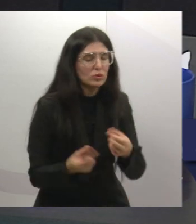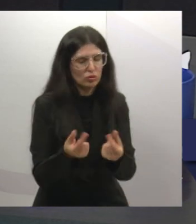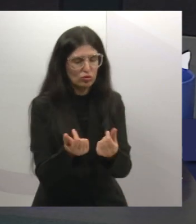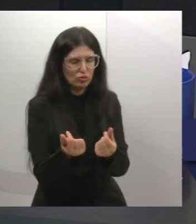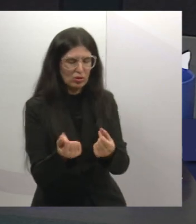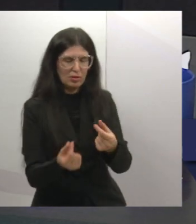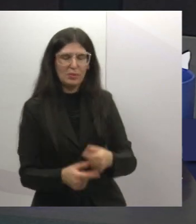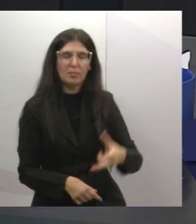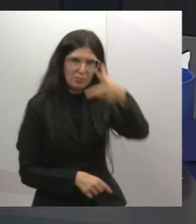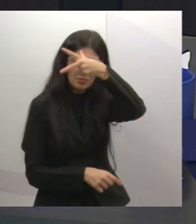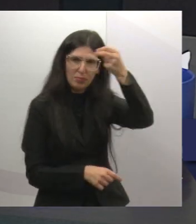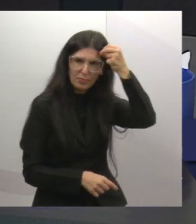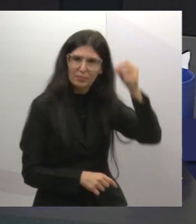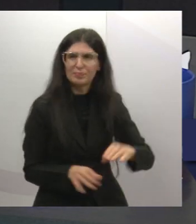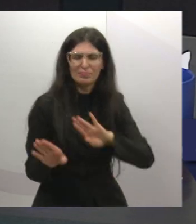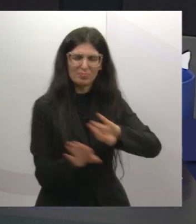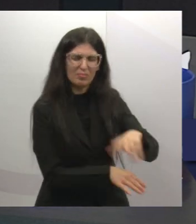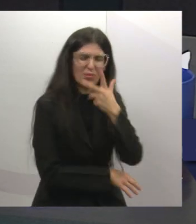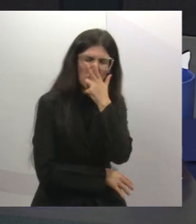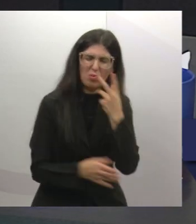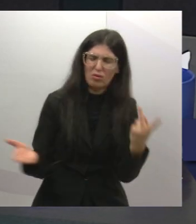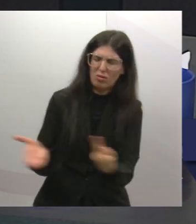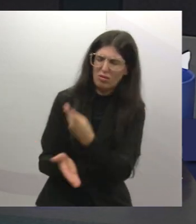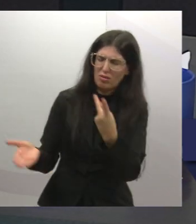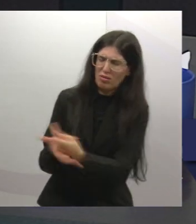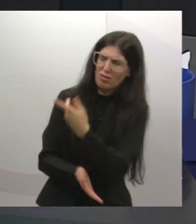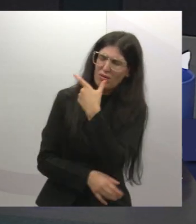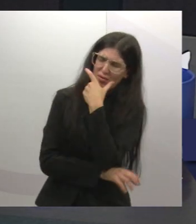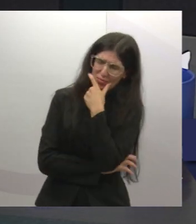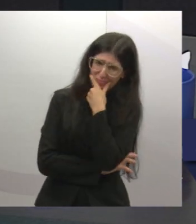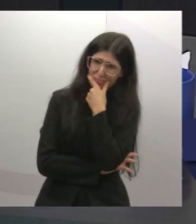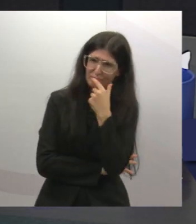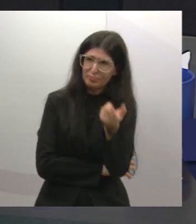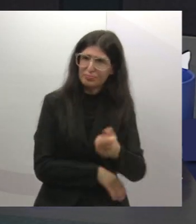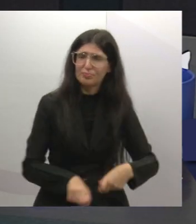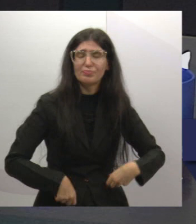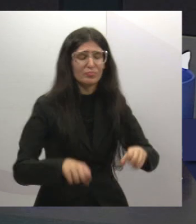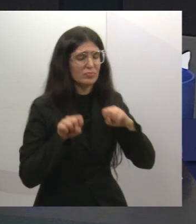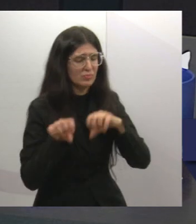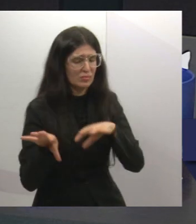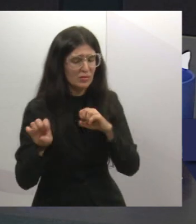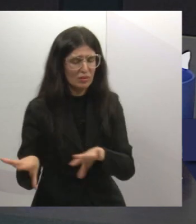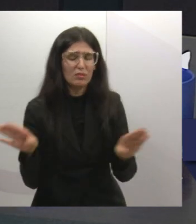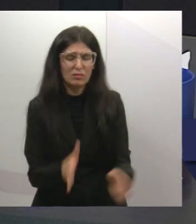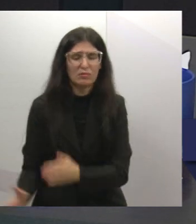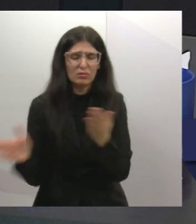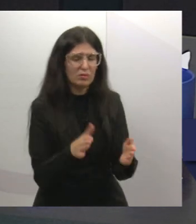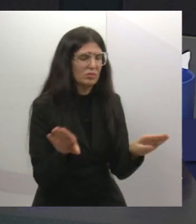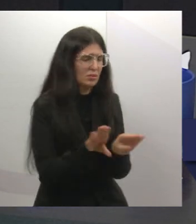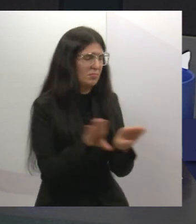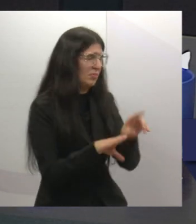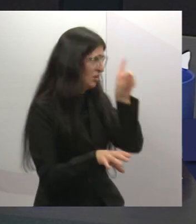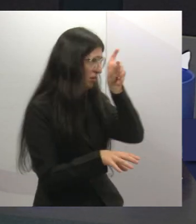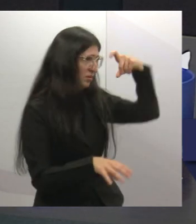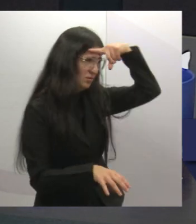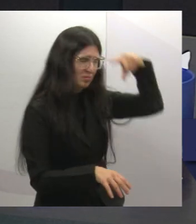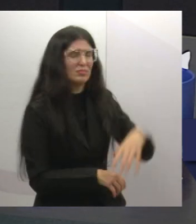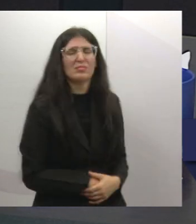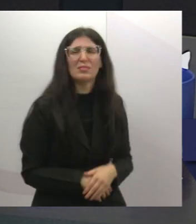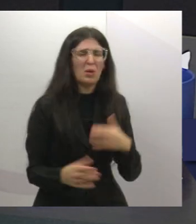Será que não houve algum equívoco na apresentação das aplicações do ensino e da saúde? Porque coincidiu ser o mesmo